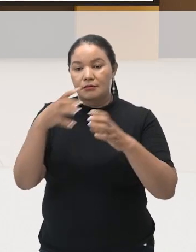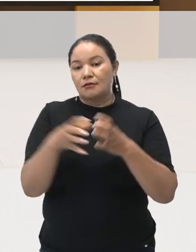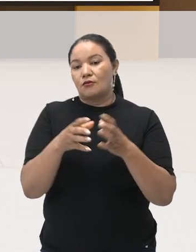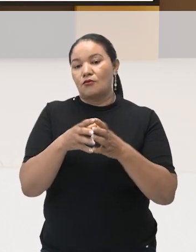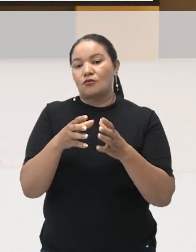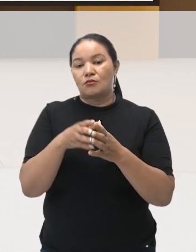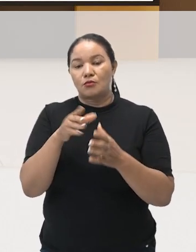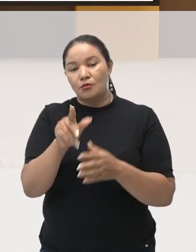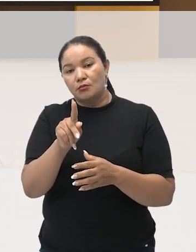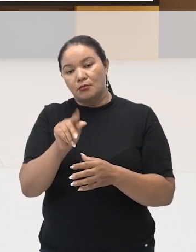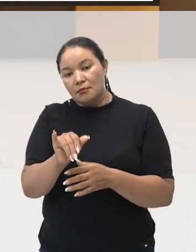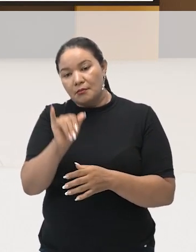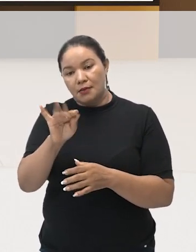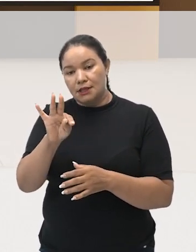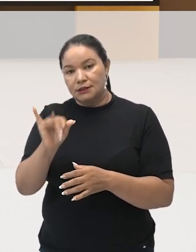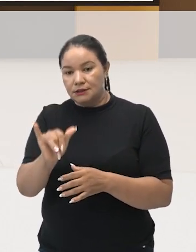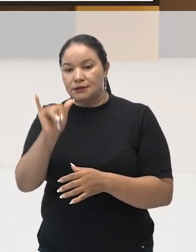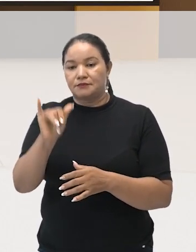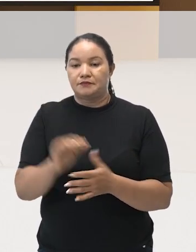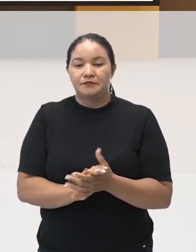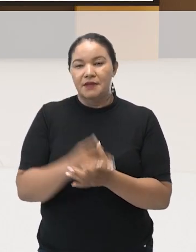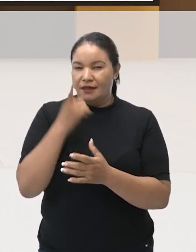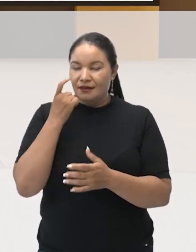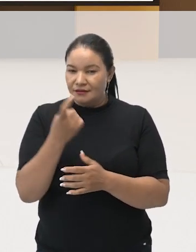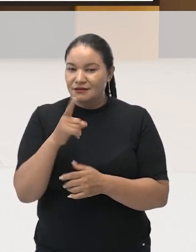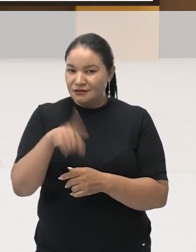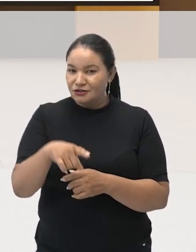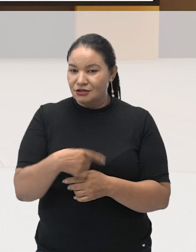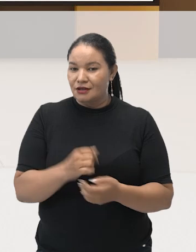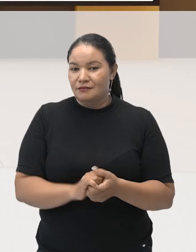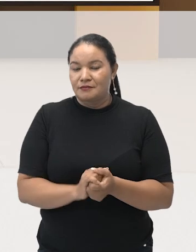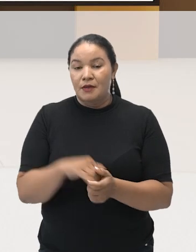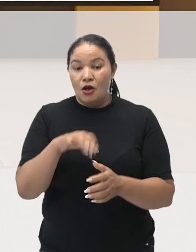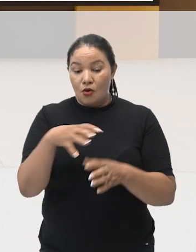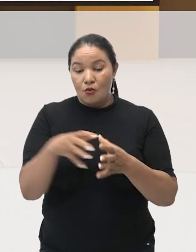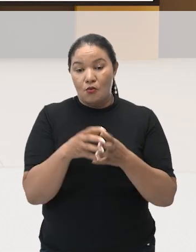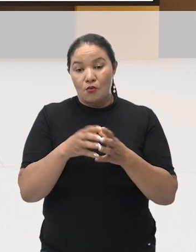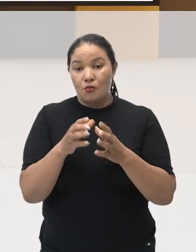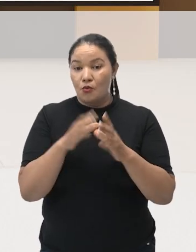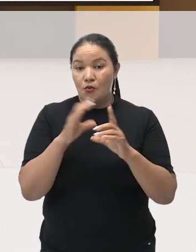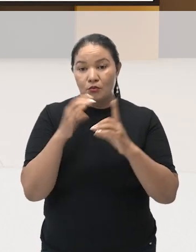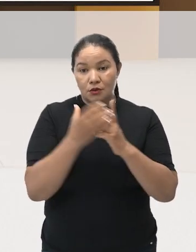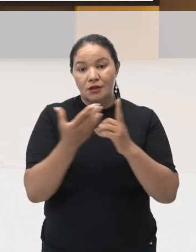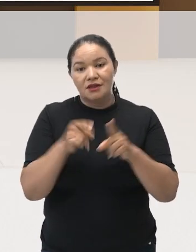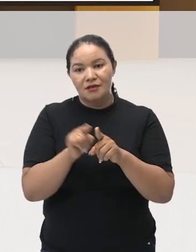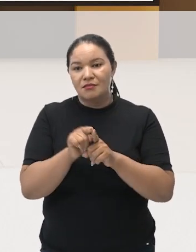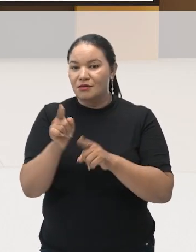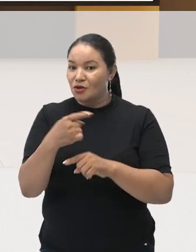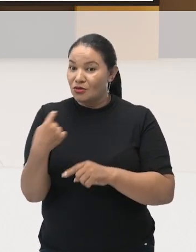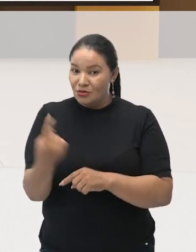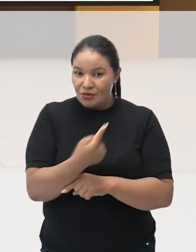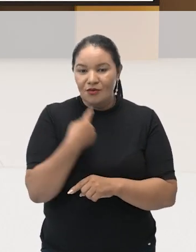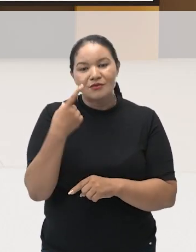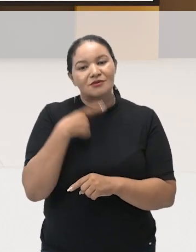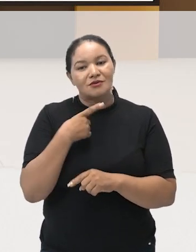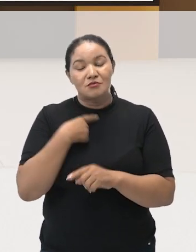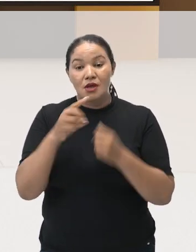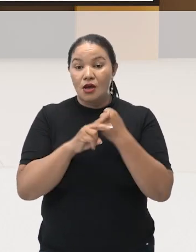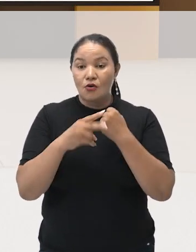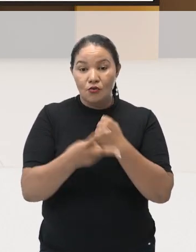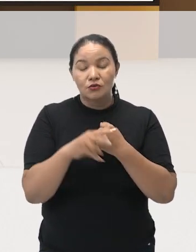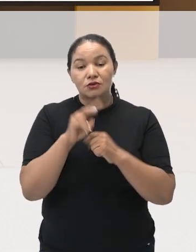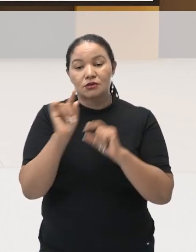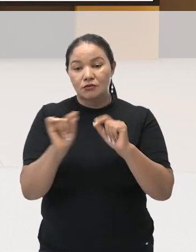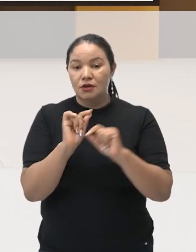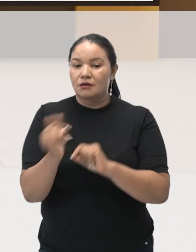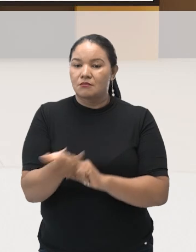Olha que interessante. Muito interessante, não só tanto para eles, para essas comunidades, como também para a gente. Para nós. Reconhecer Exatamente.